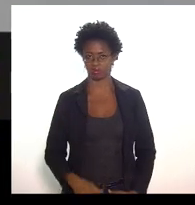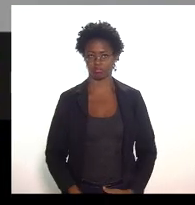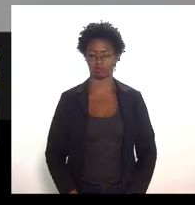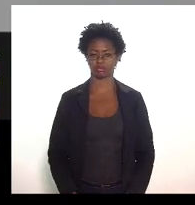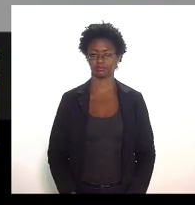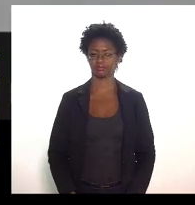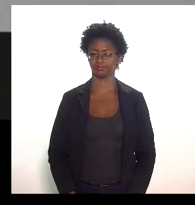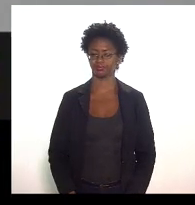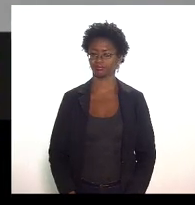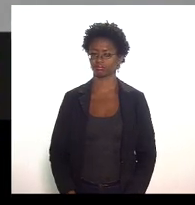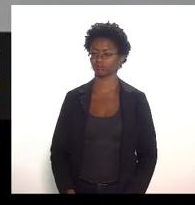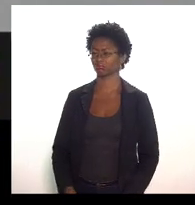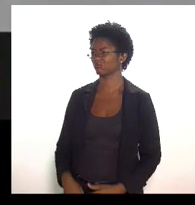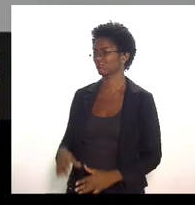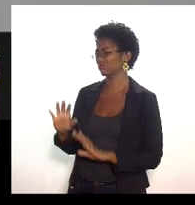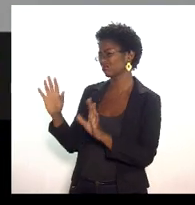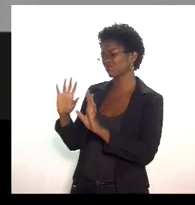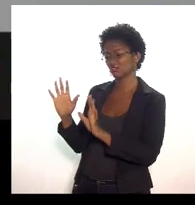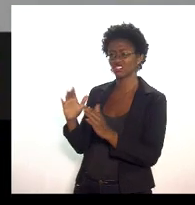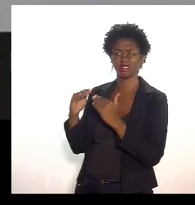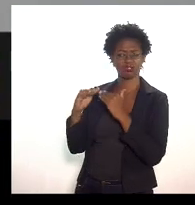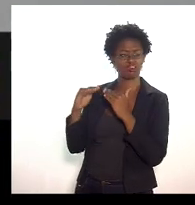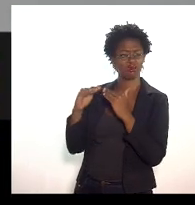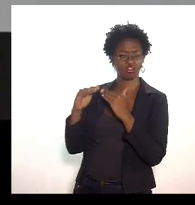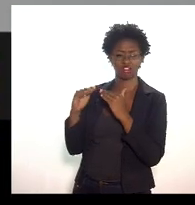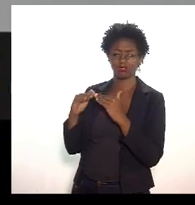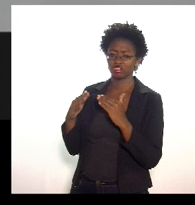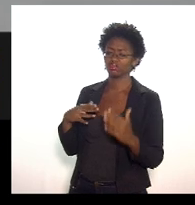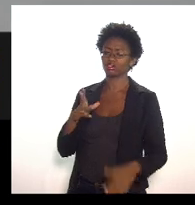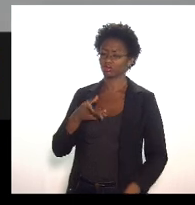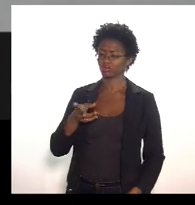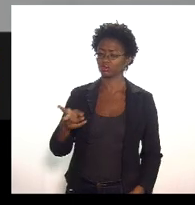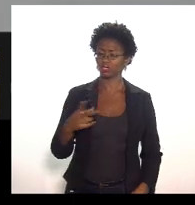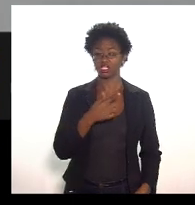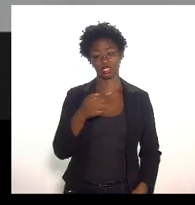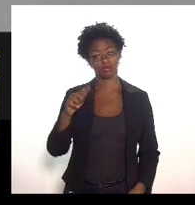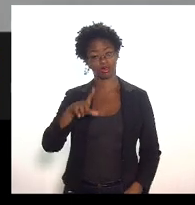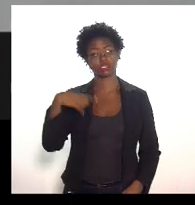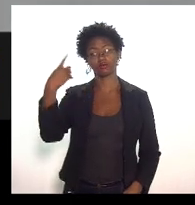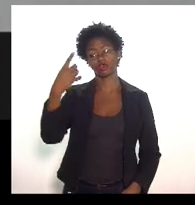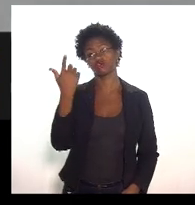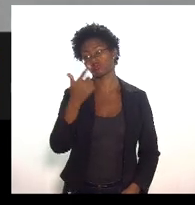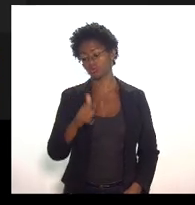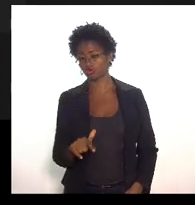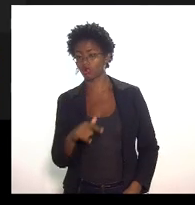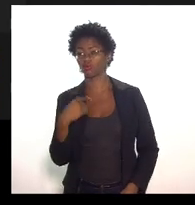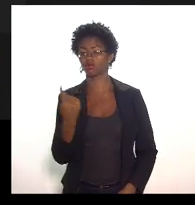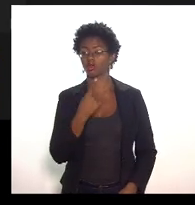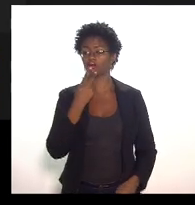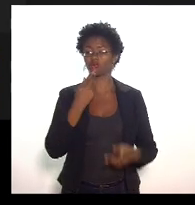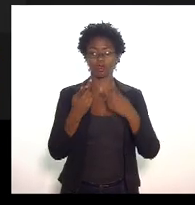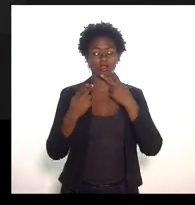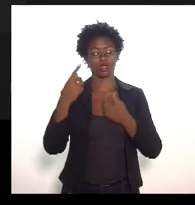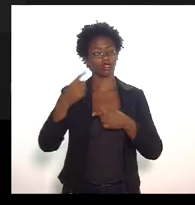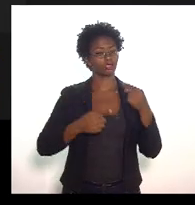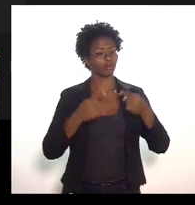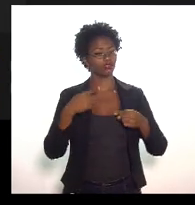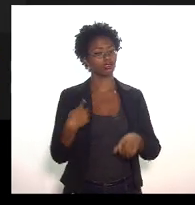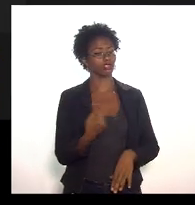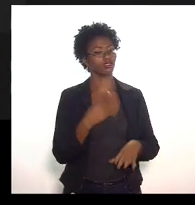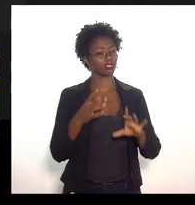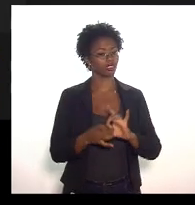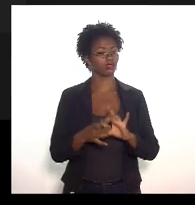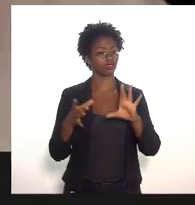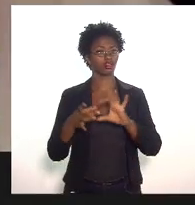Estou contemplado, eu acho que a gente vai dando a dinâmica, semana que vem a gente vai estar junto novamente, e a gente disponibilizando